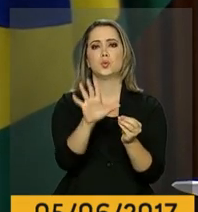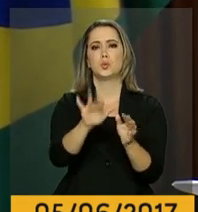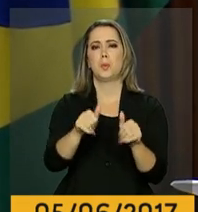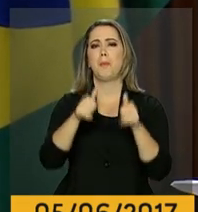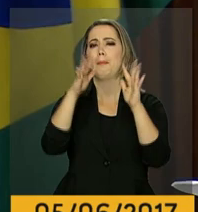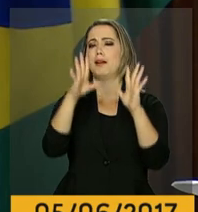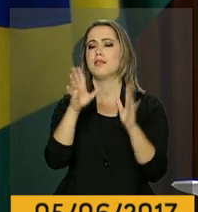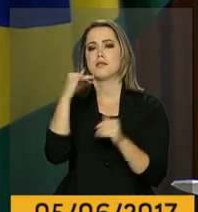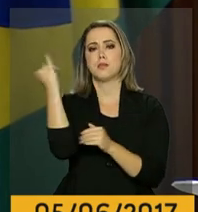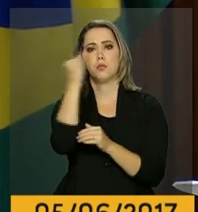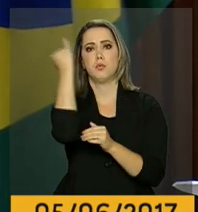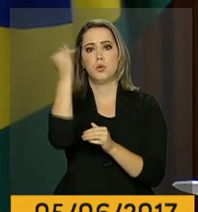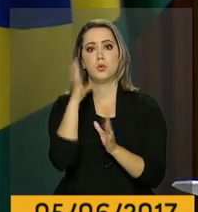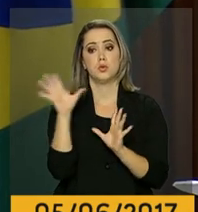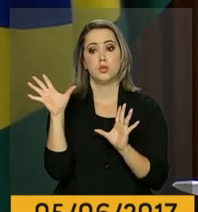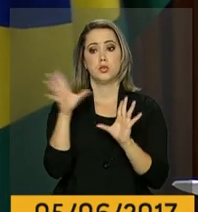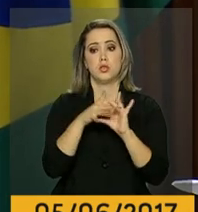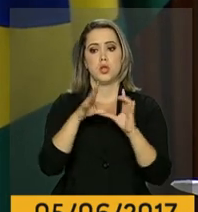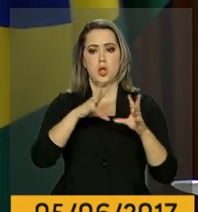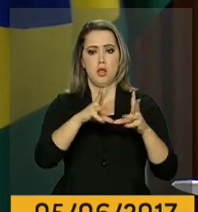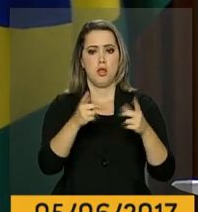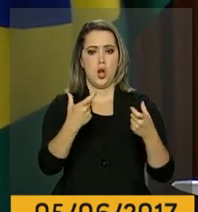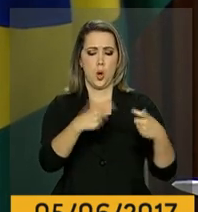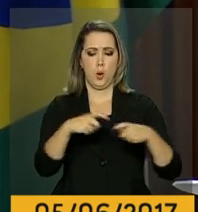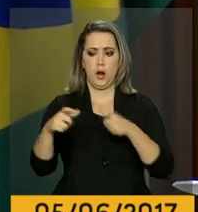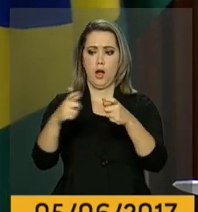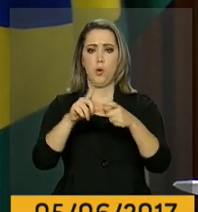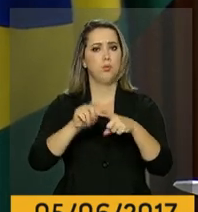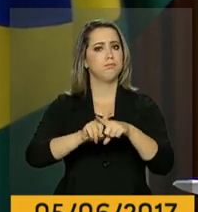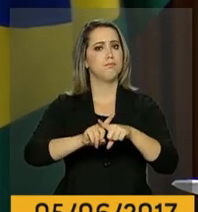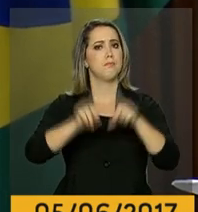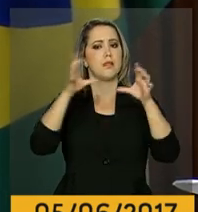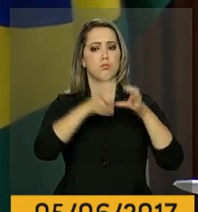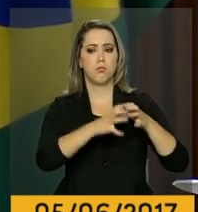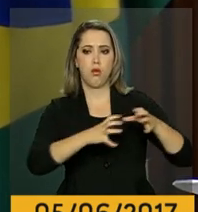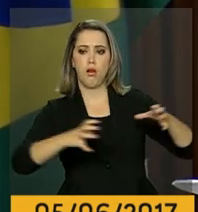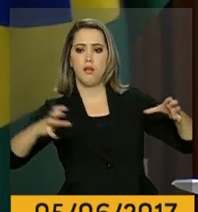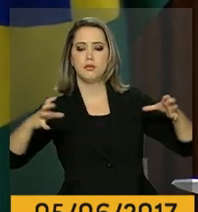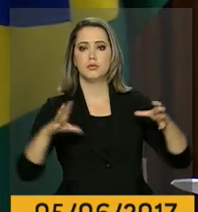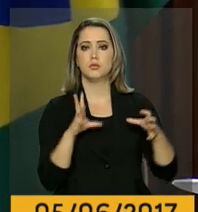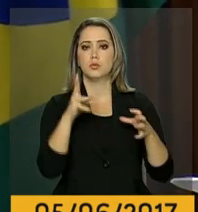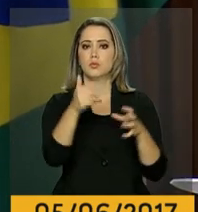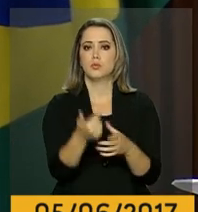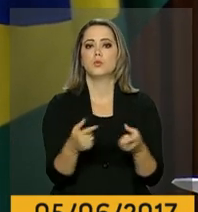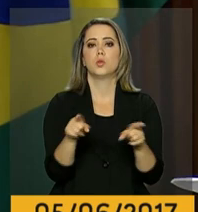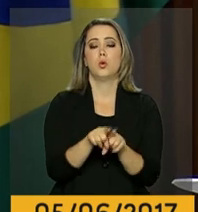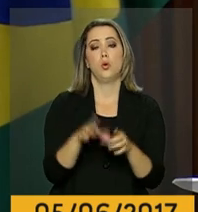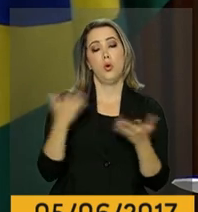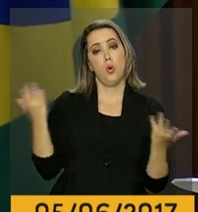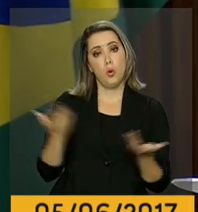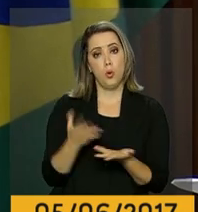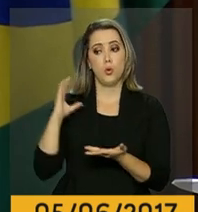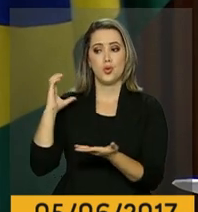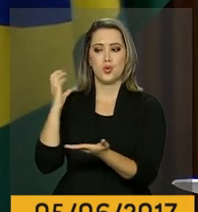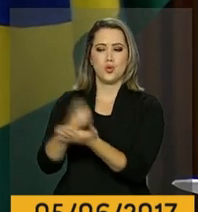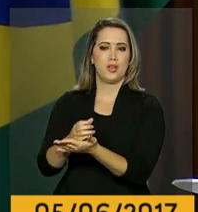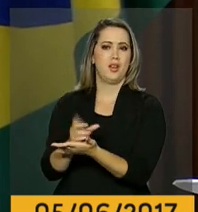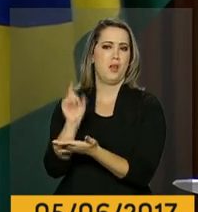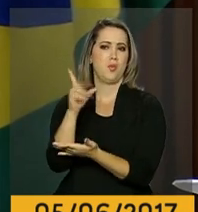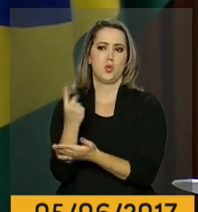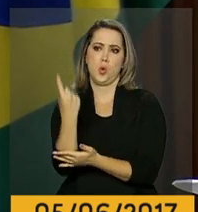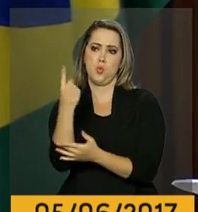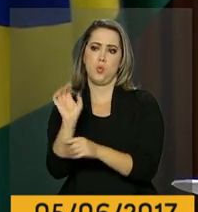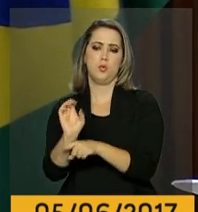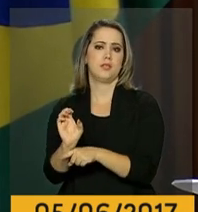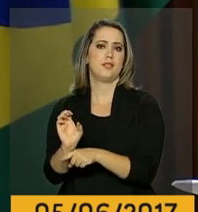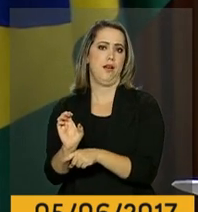extraterritorial e Extra jurídica extraterritorial tendo em vista que o crime hoje não é uma coisa localizada apenas no